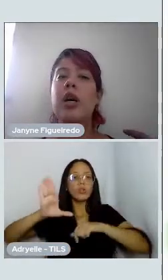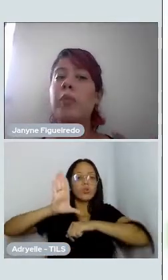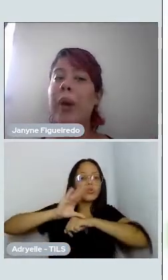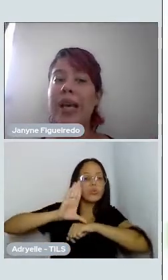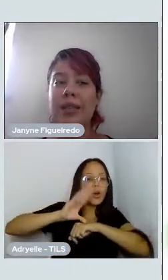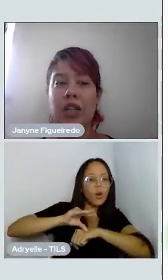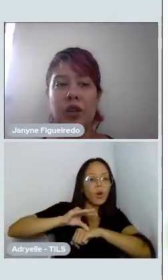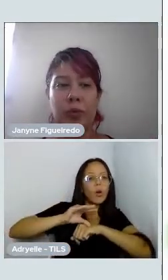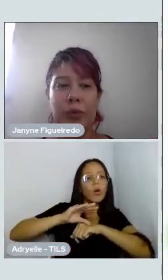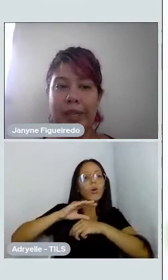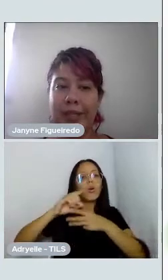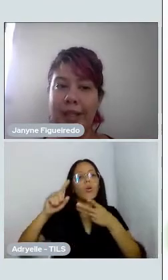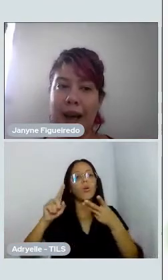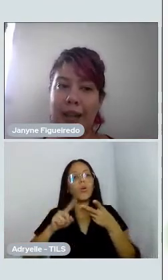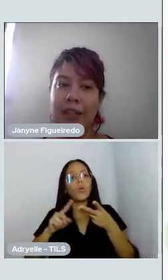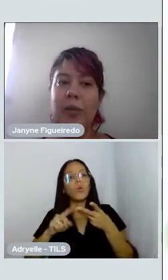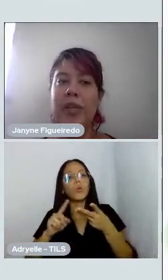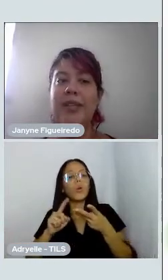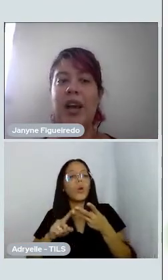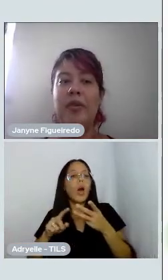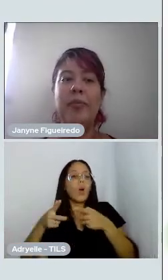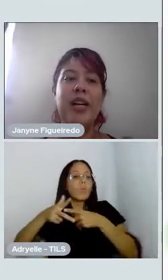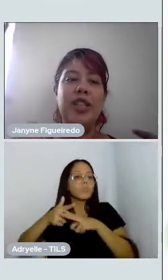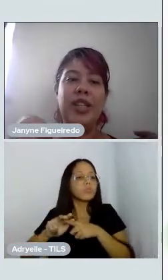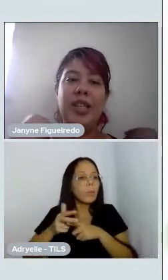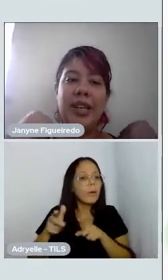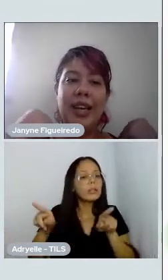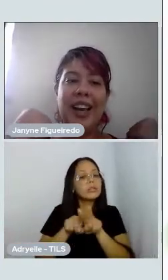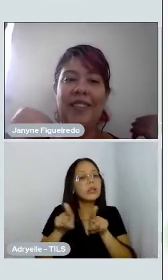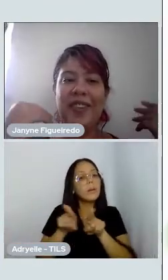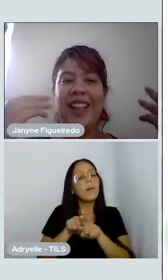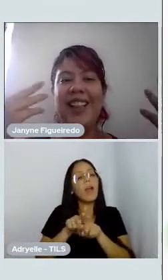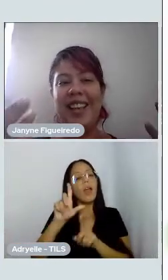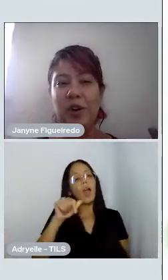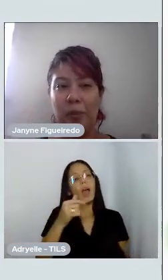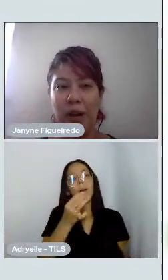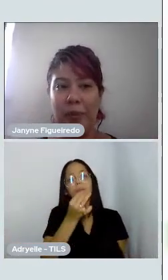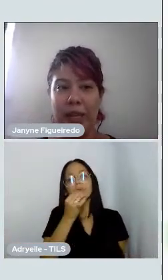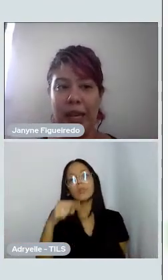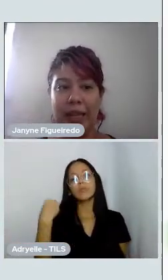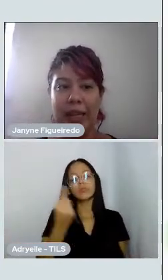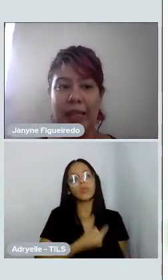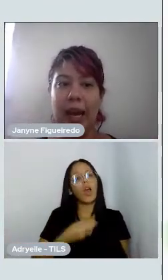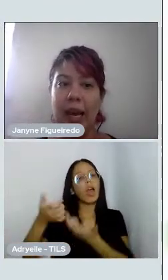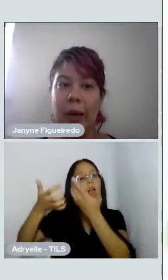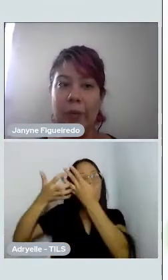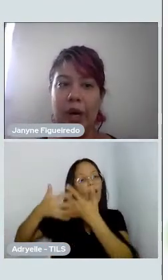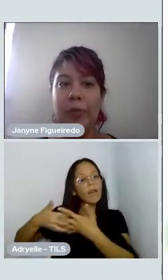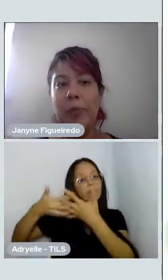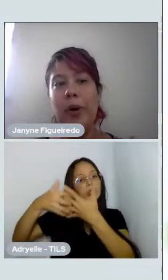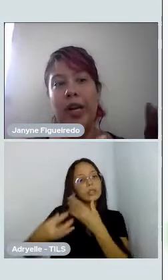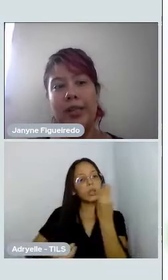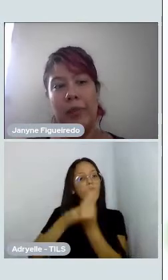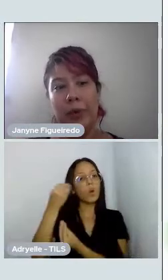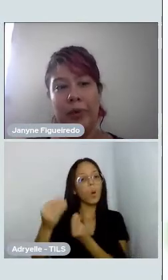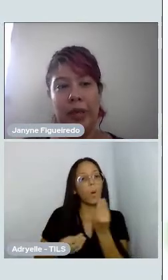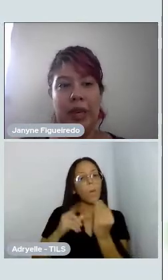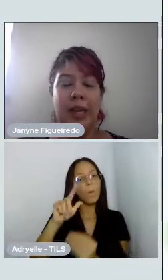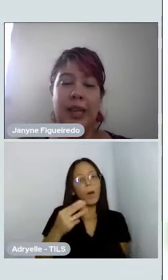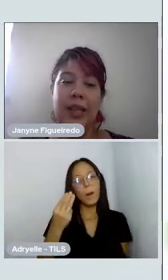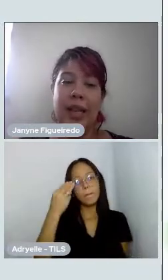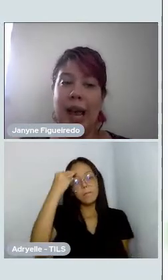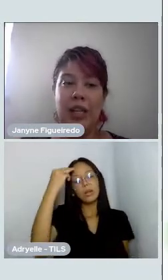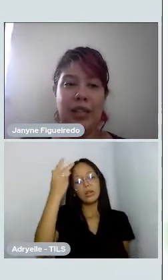fotografias, peças de publicidade também servem para a gente refletir como era a mentalidade da época, porque, por